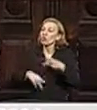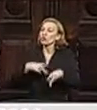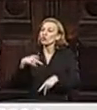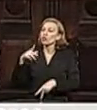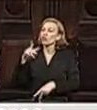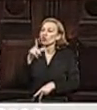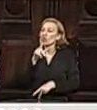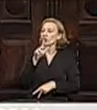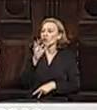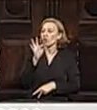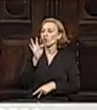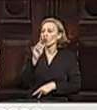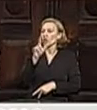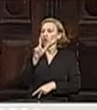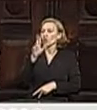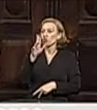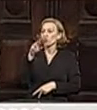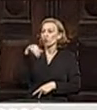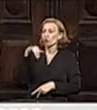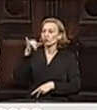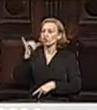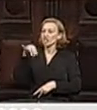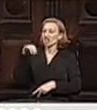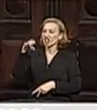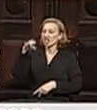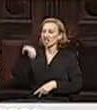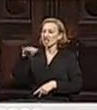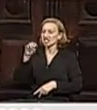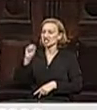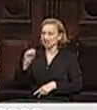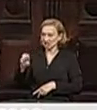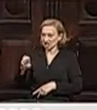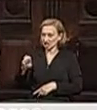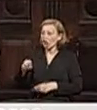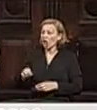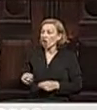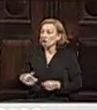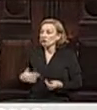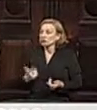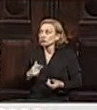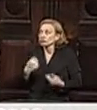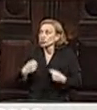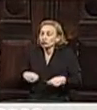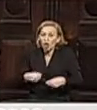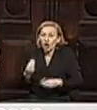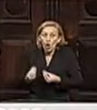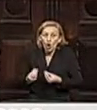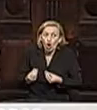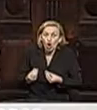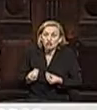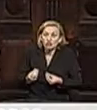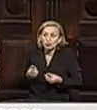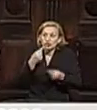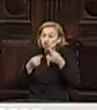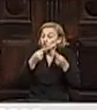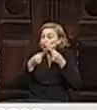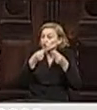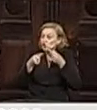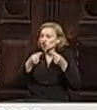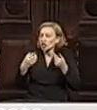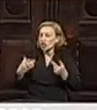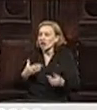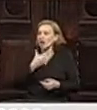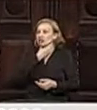a de qualquer outro estado dessa federação. Não dá para discutir essa crise de segurança pública e